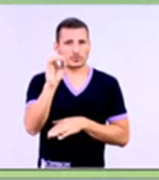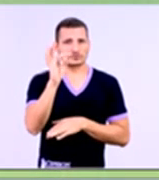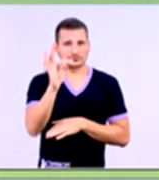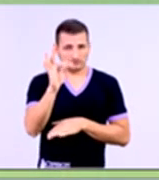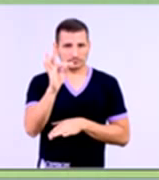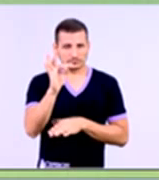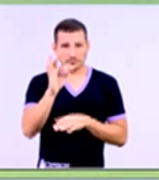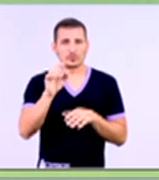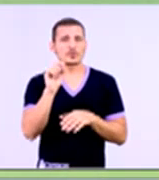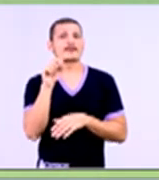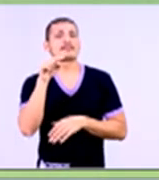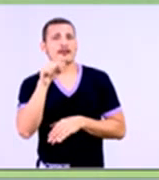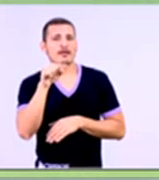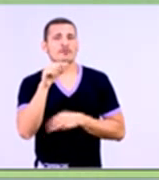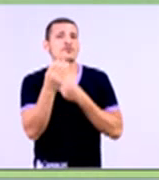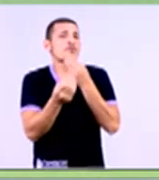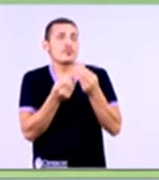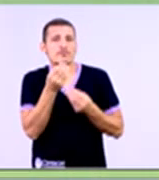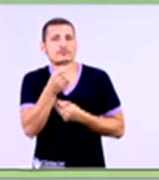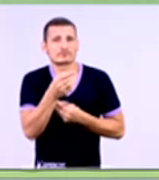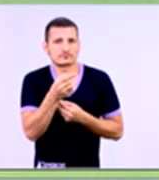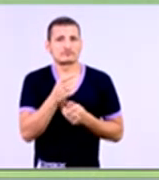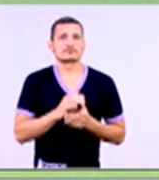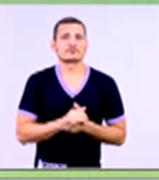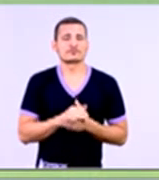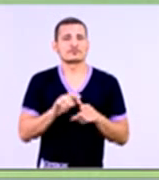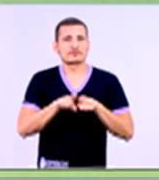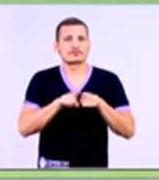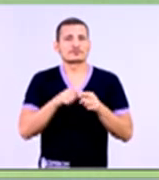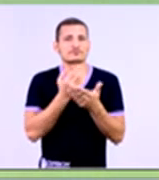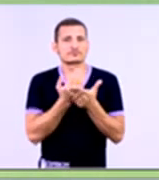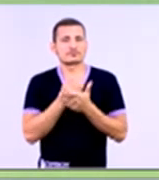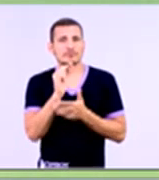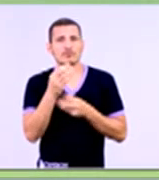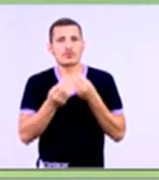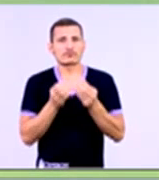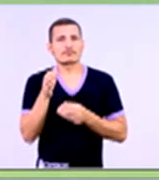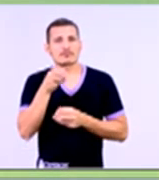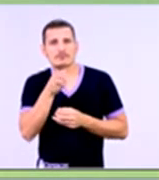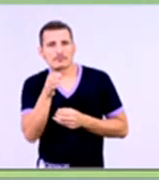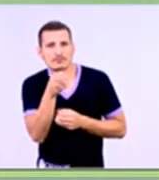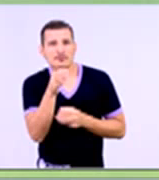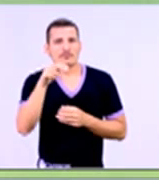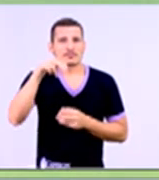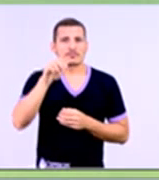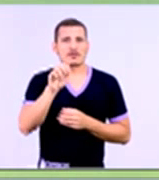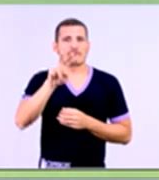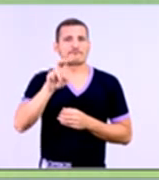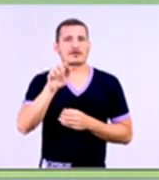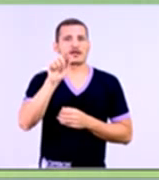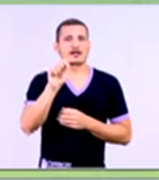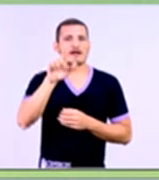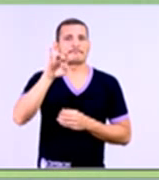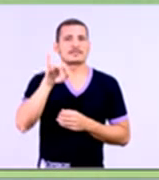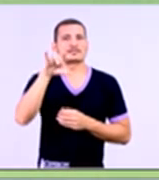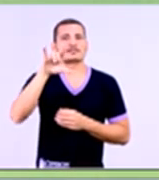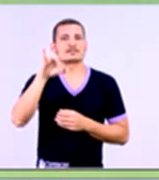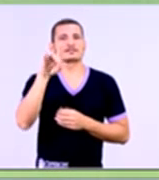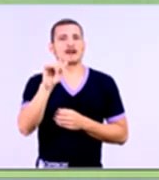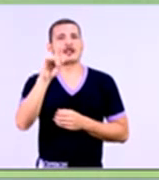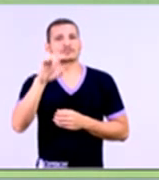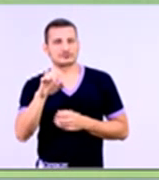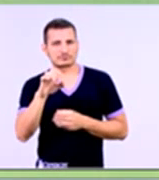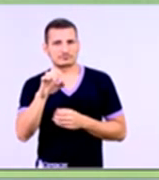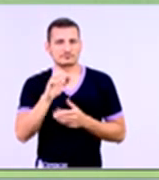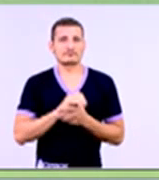funciona. Vamos estudar um pouco sobre navegabilidade, entender o que é navegabilidade. Dentro do